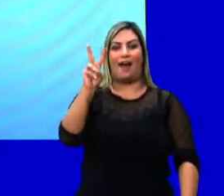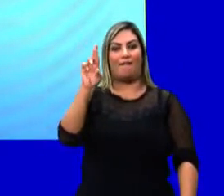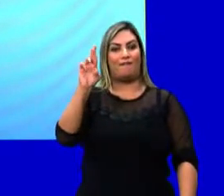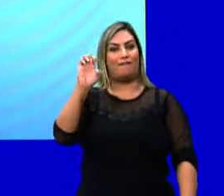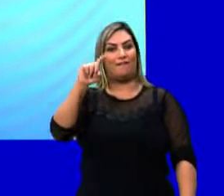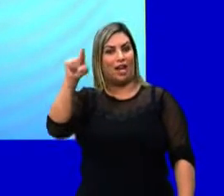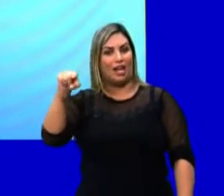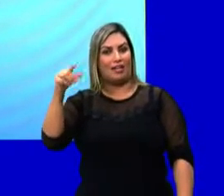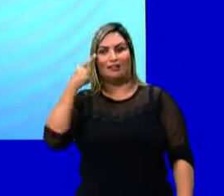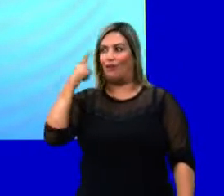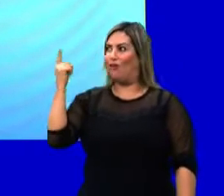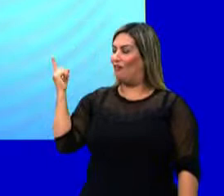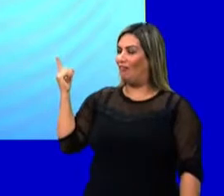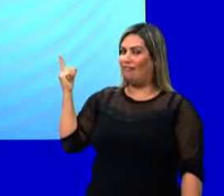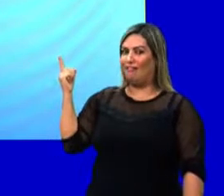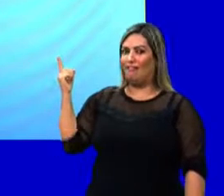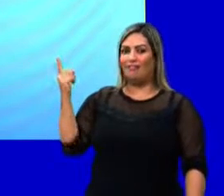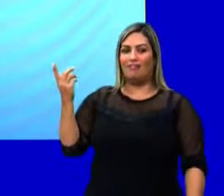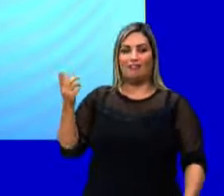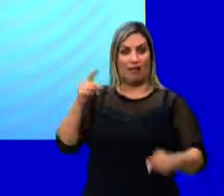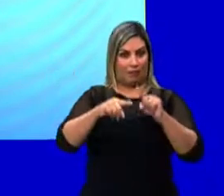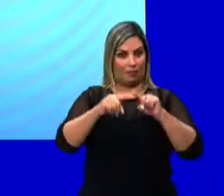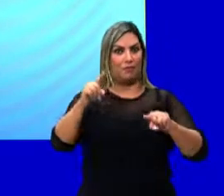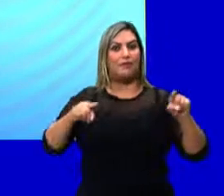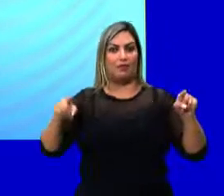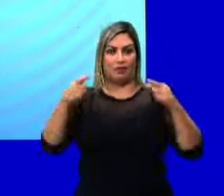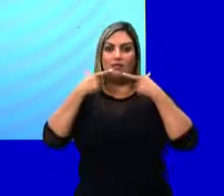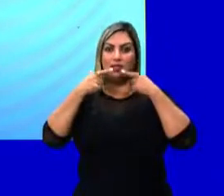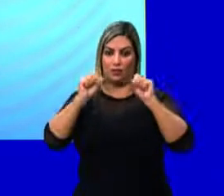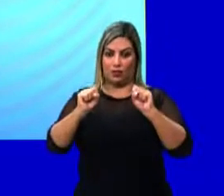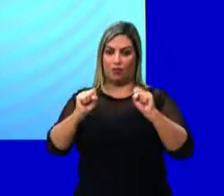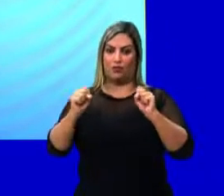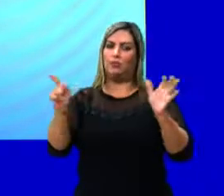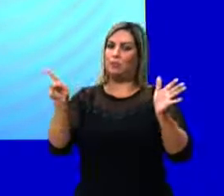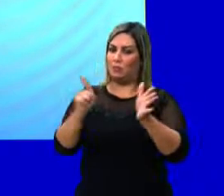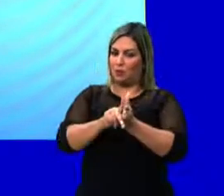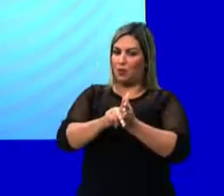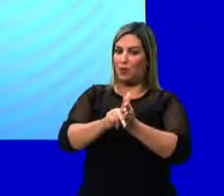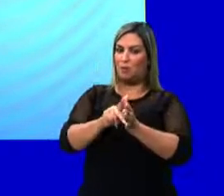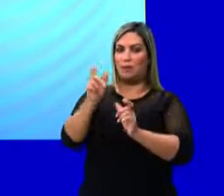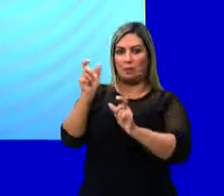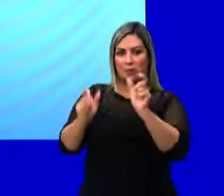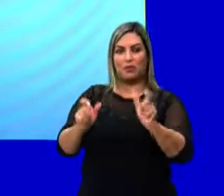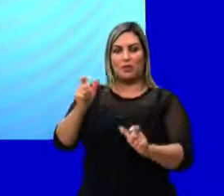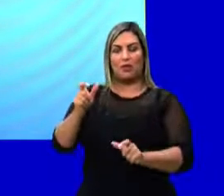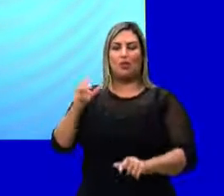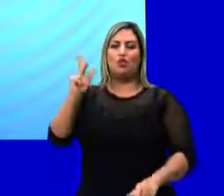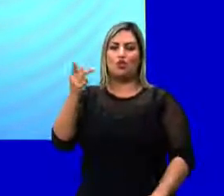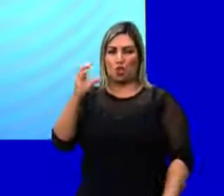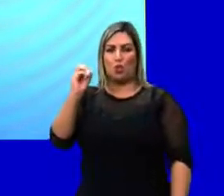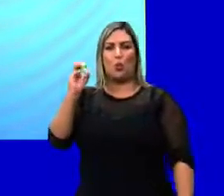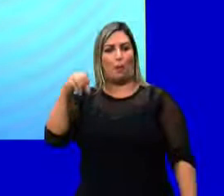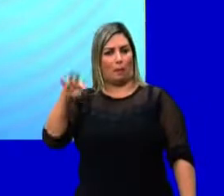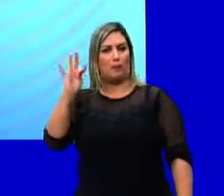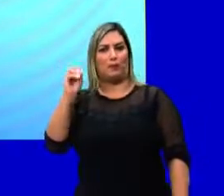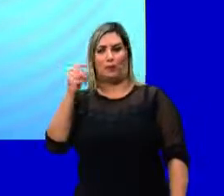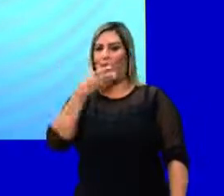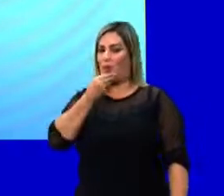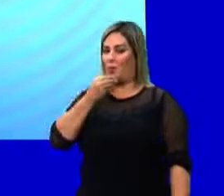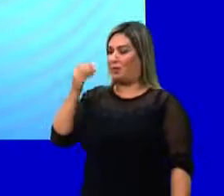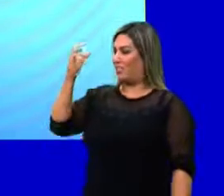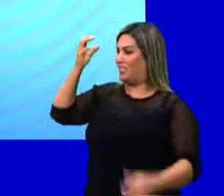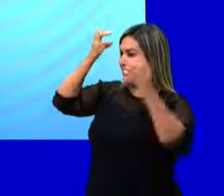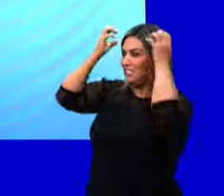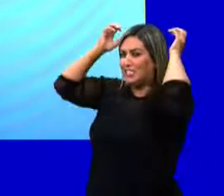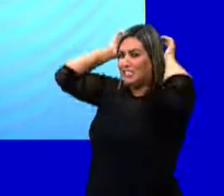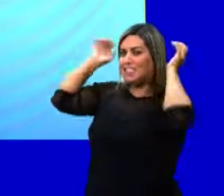árvore. Então, essa é uma variação linguística típica, né, do personagem Chico Bento, que